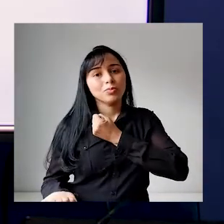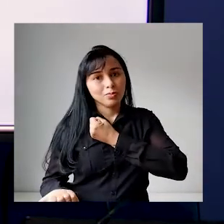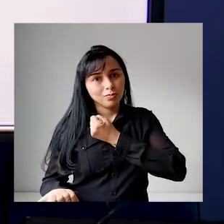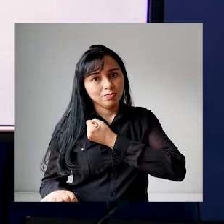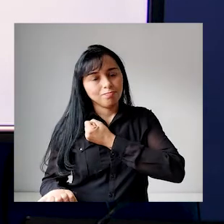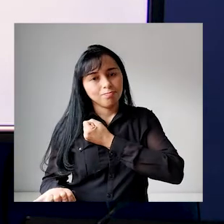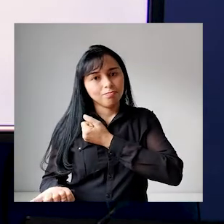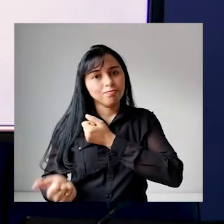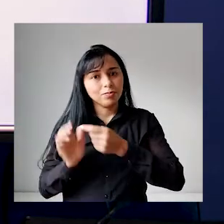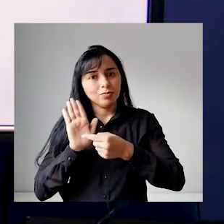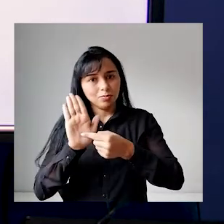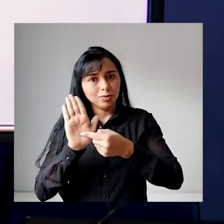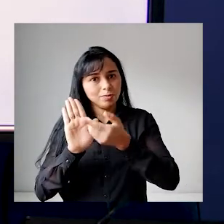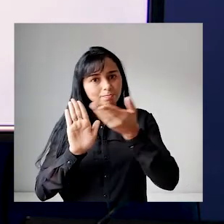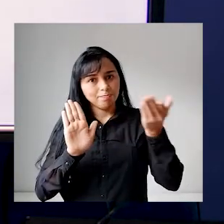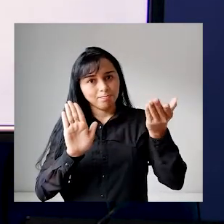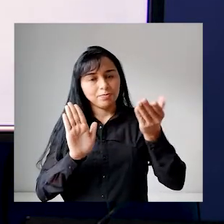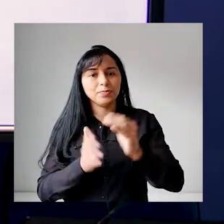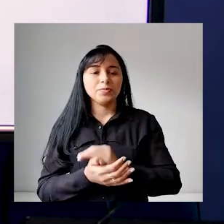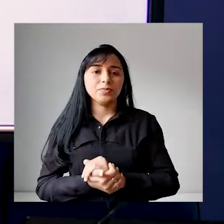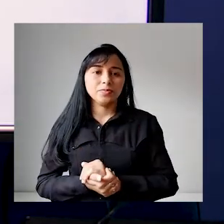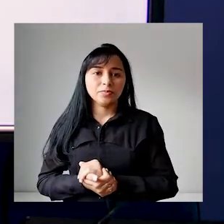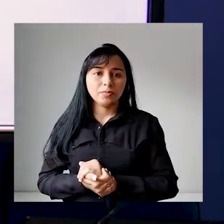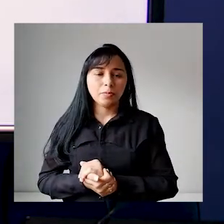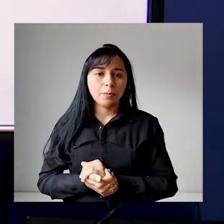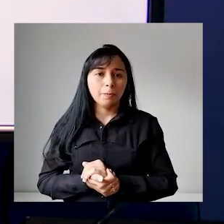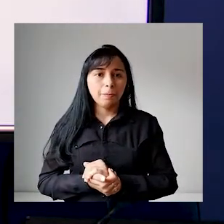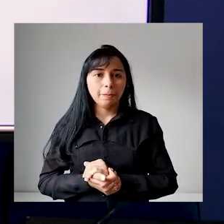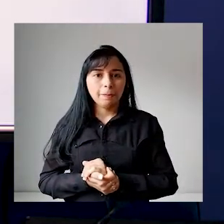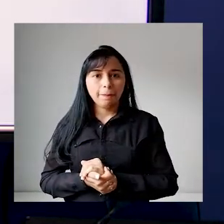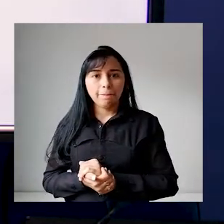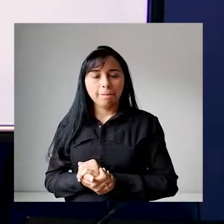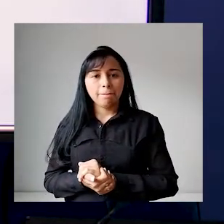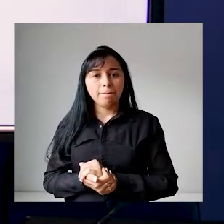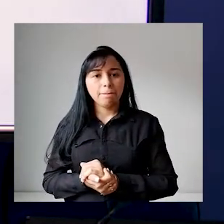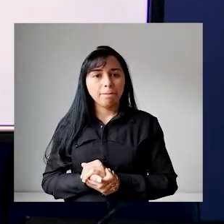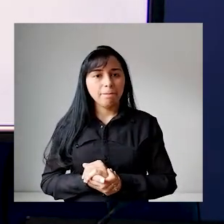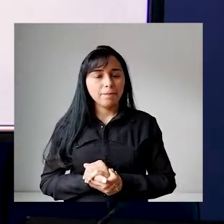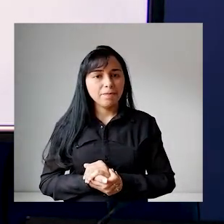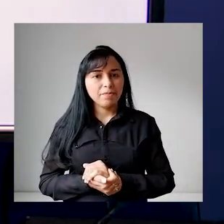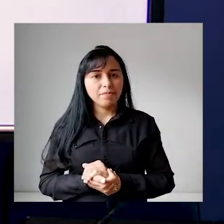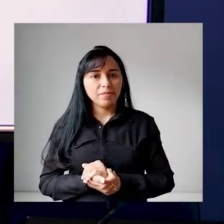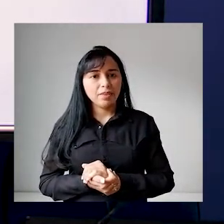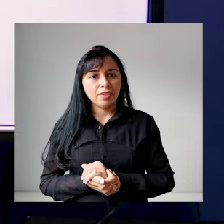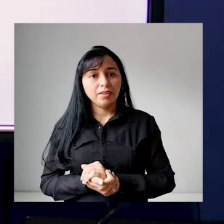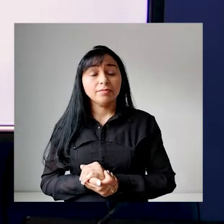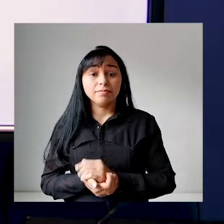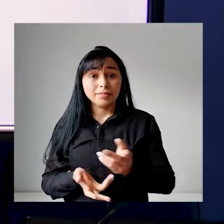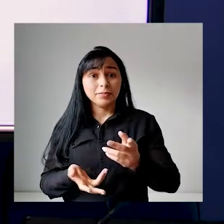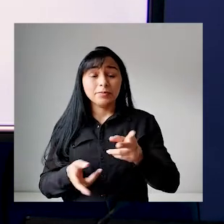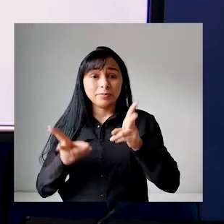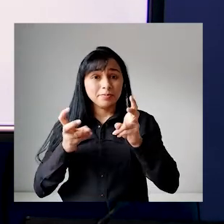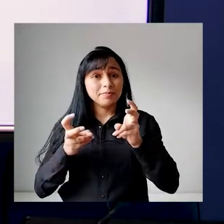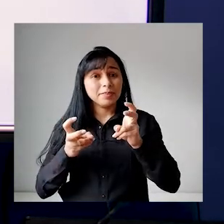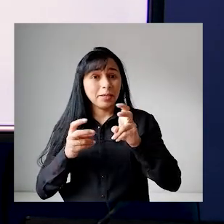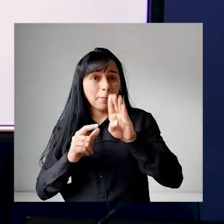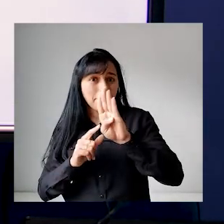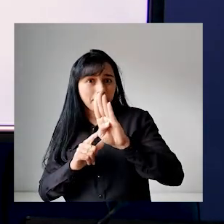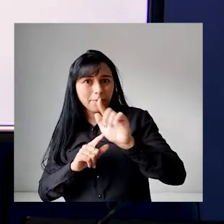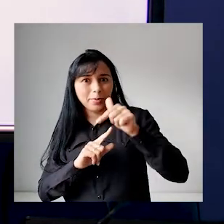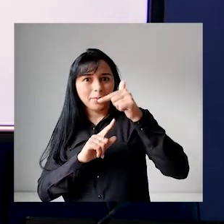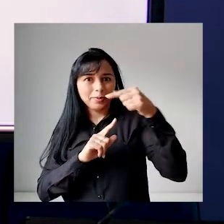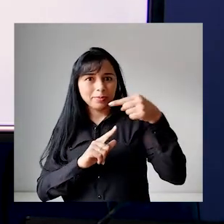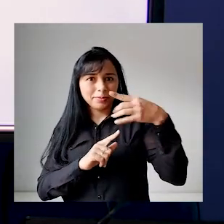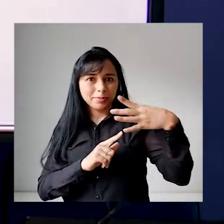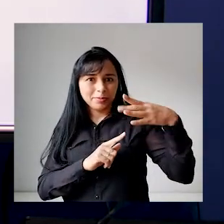também qual que seria o valor dessa expressão. São essas duas questões que a gente tem que responder. Inclusive, essa expressão ela é bem